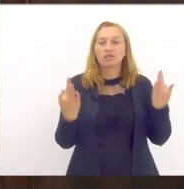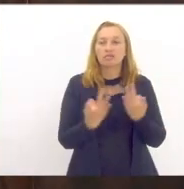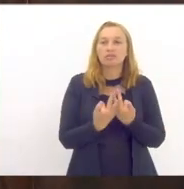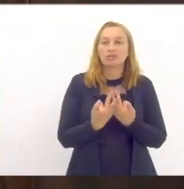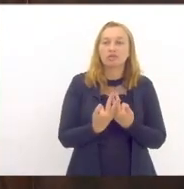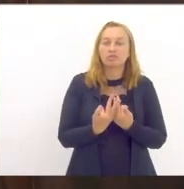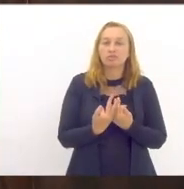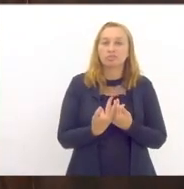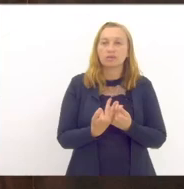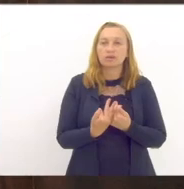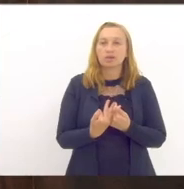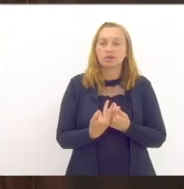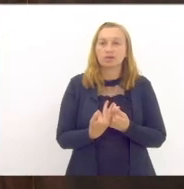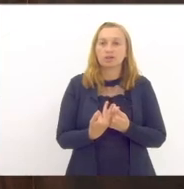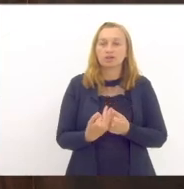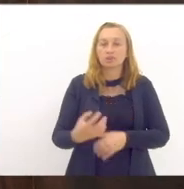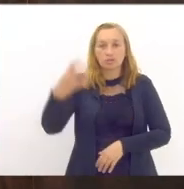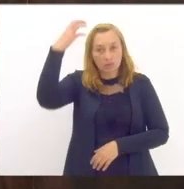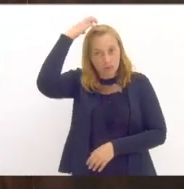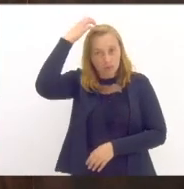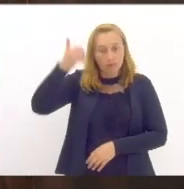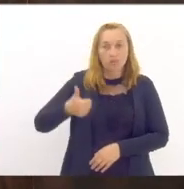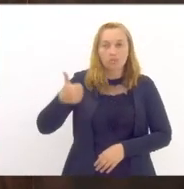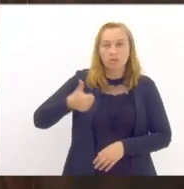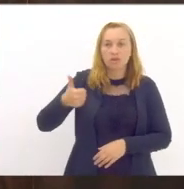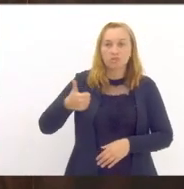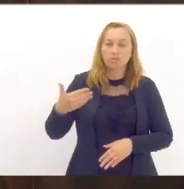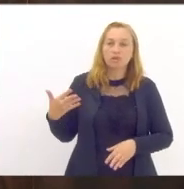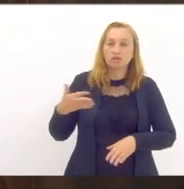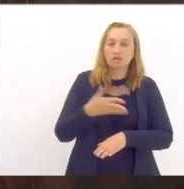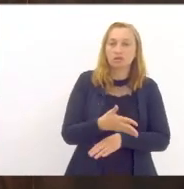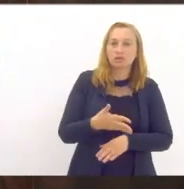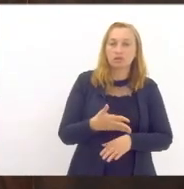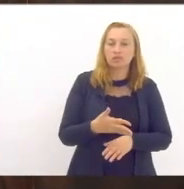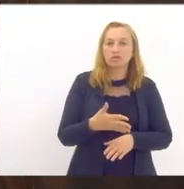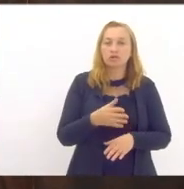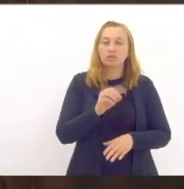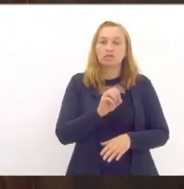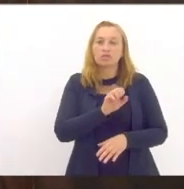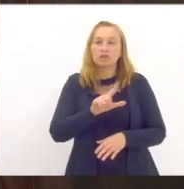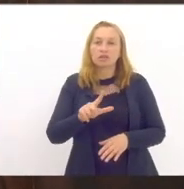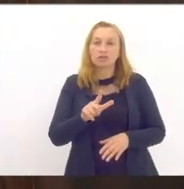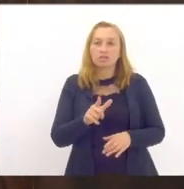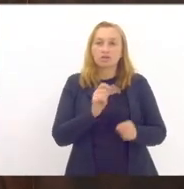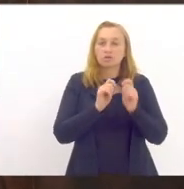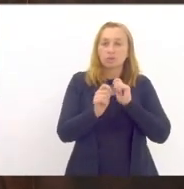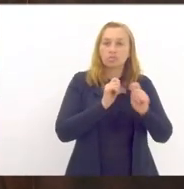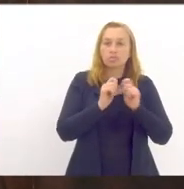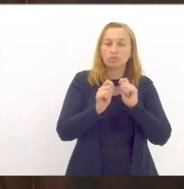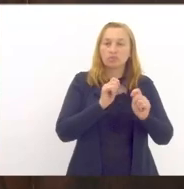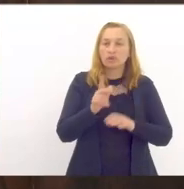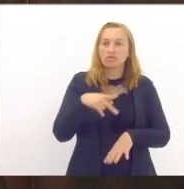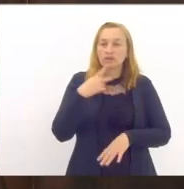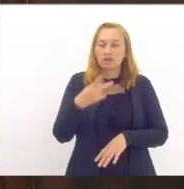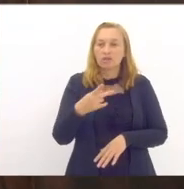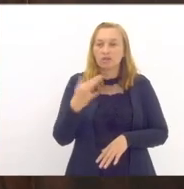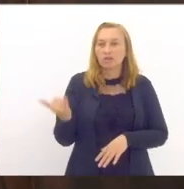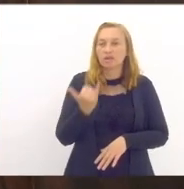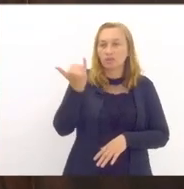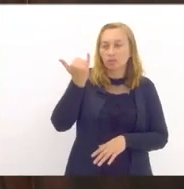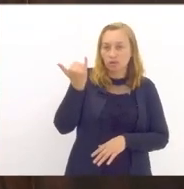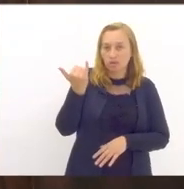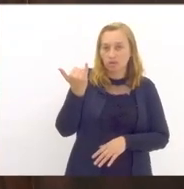na verdade, se teve a primeira iniciativa da imprensa oficial e, portanto, só se dizia aquilo que era